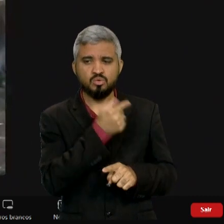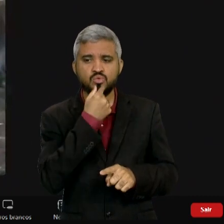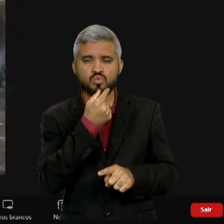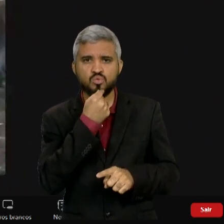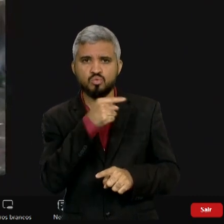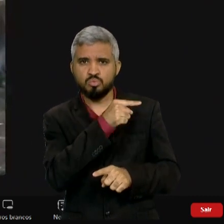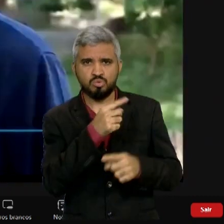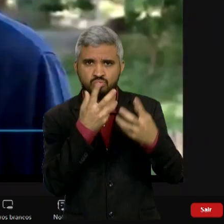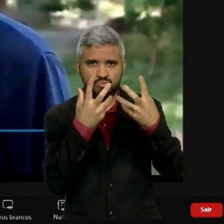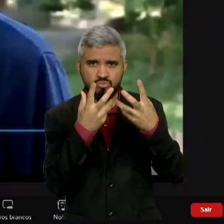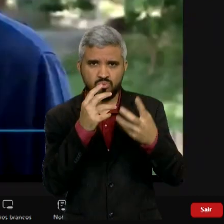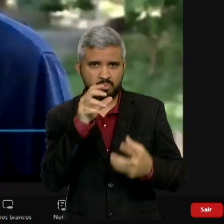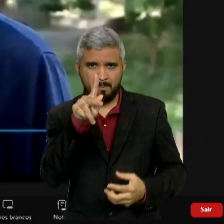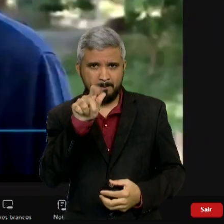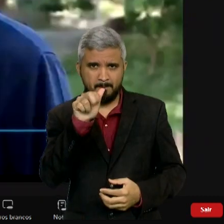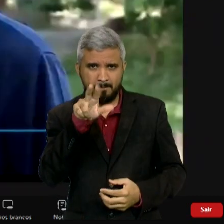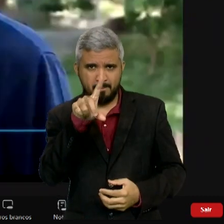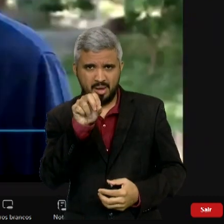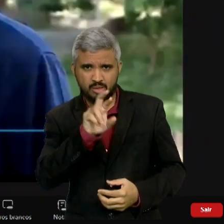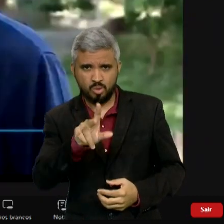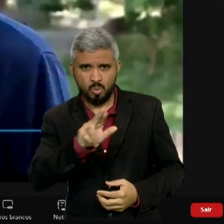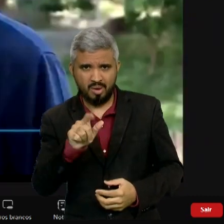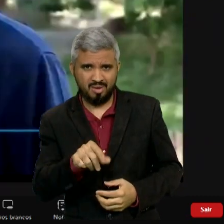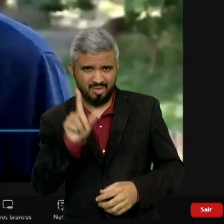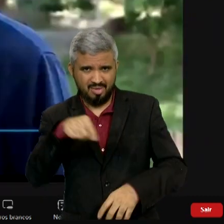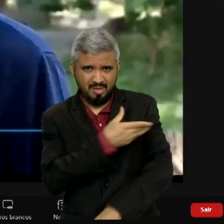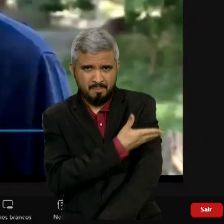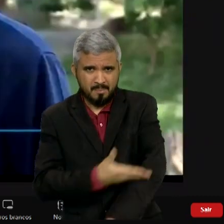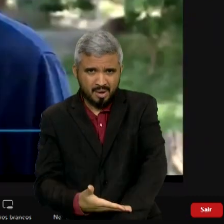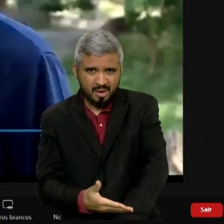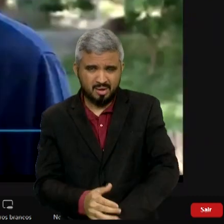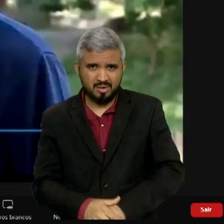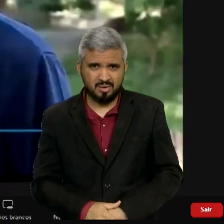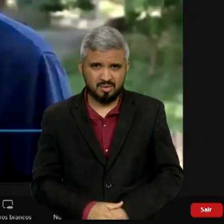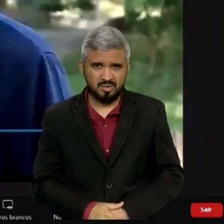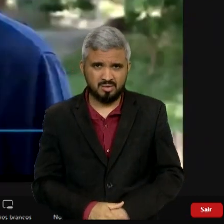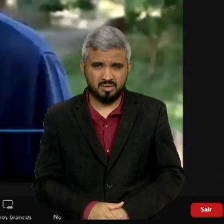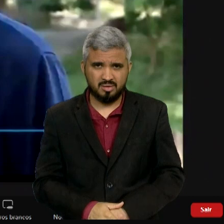não é pardo. Ele é branco. Branco, faiodérmico.